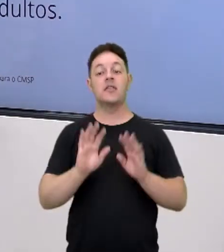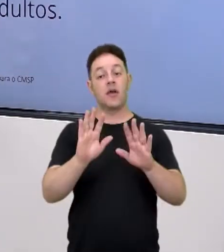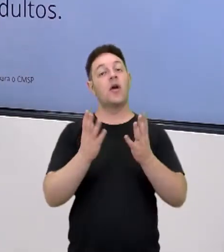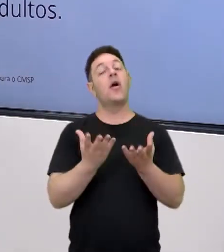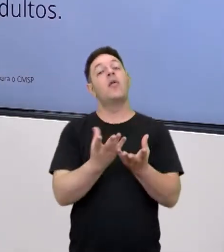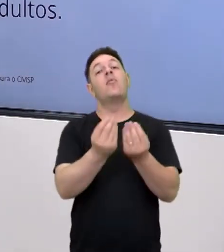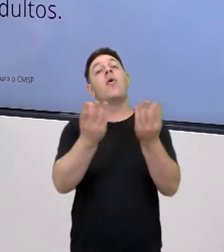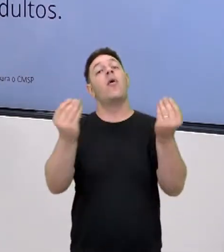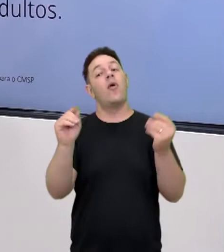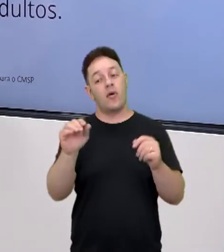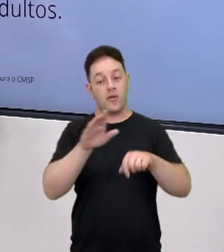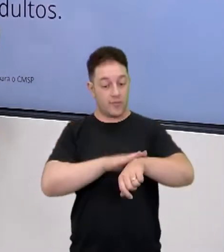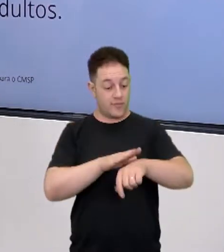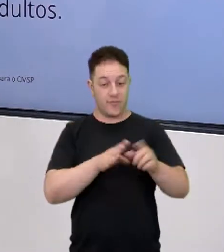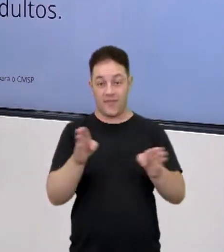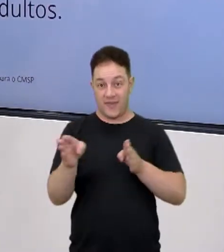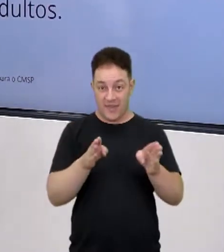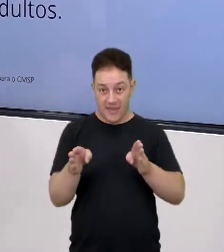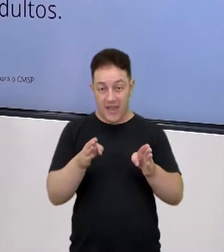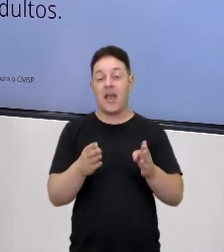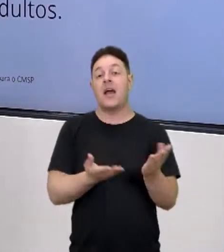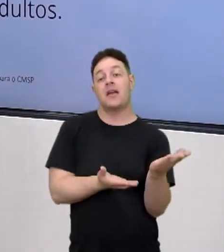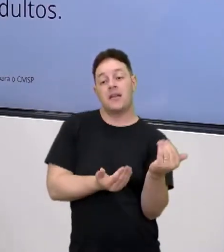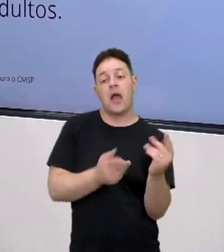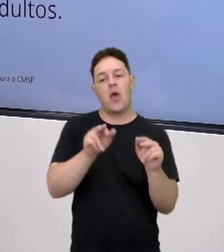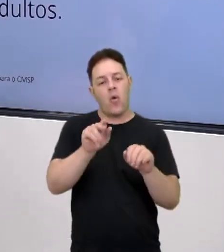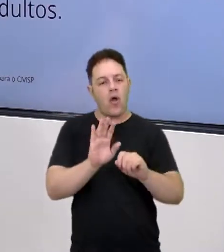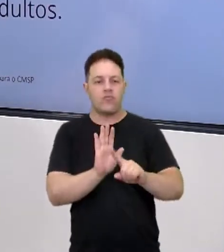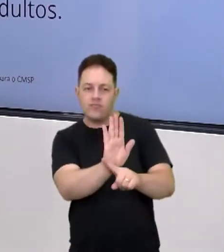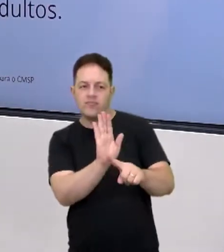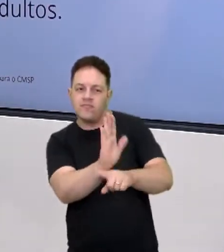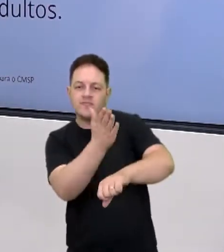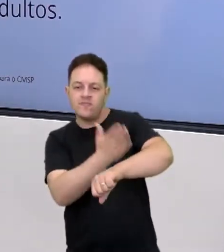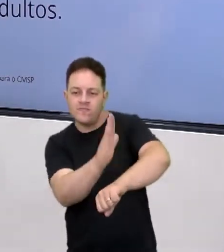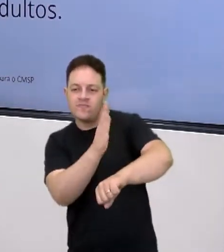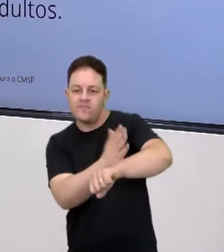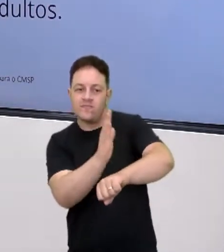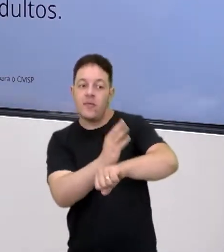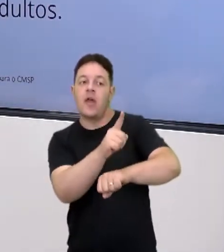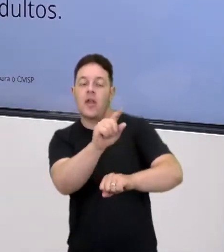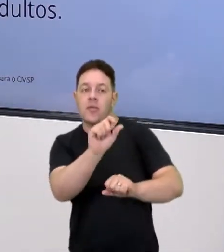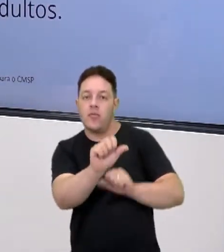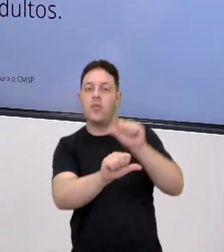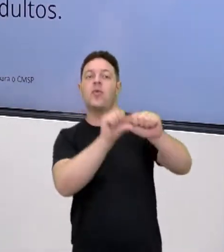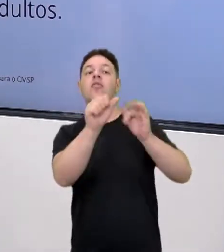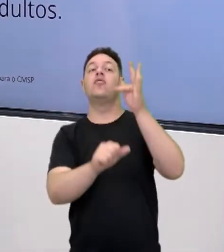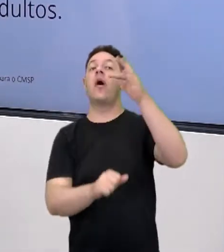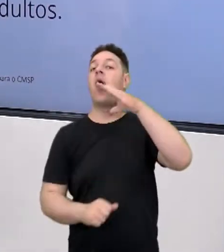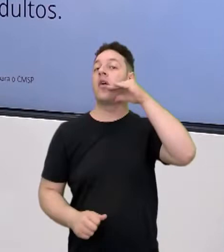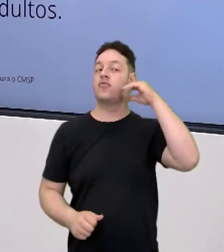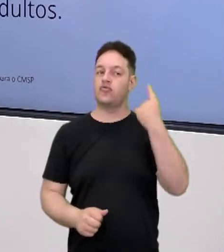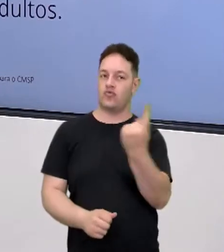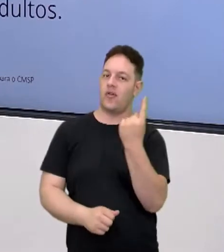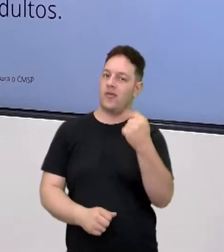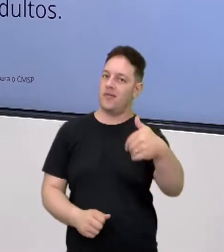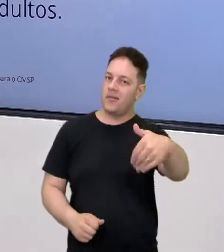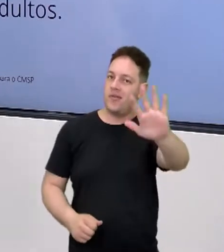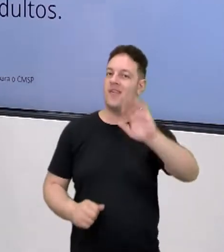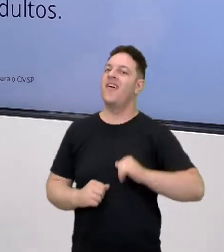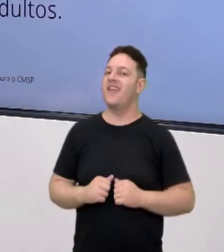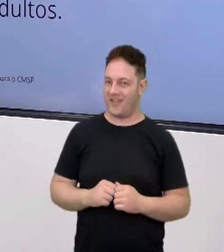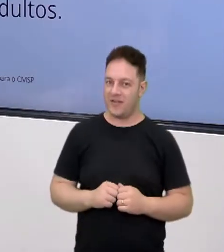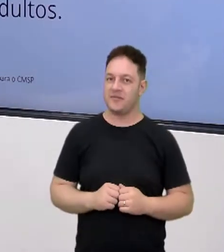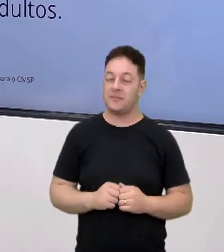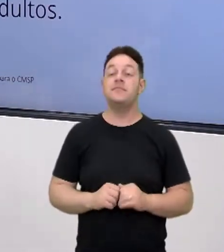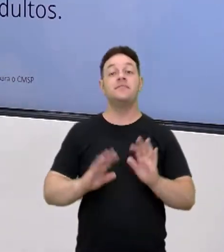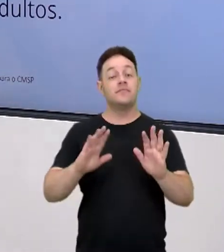vezes, esse período da adolescência é um período de preparação para a vida adulta, tá? E é por isso também que a gente pode